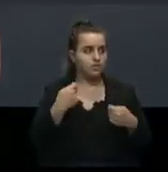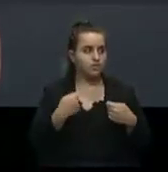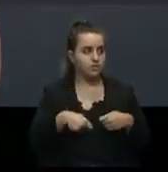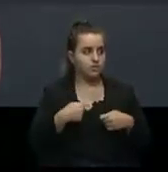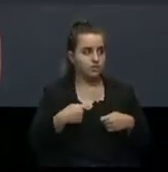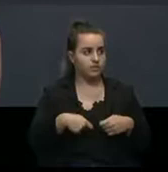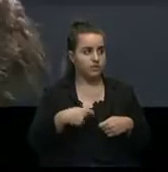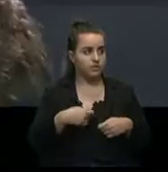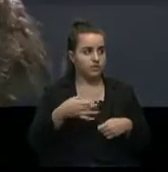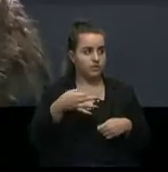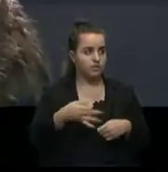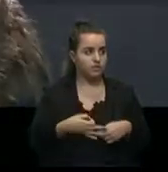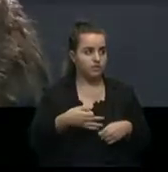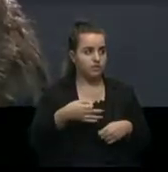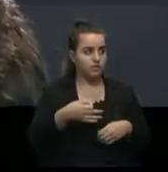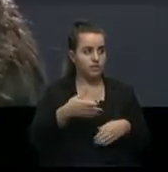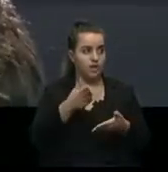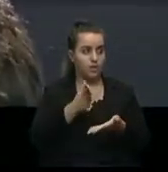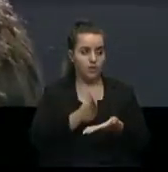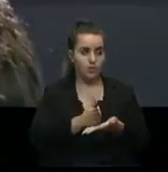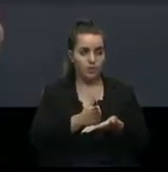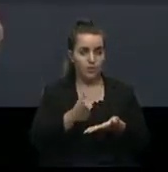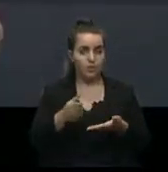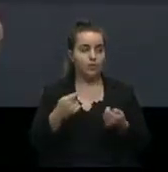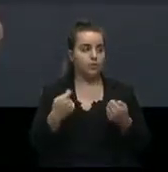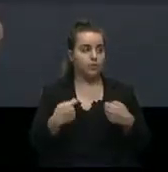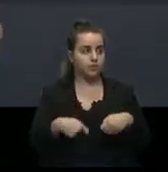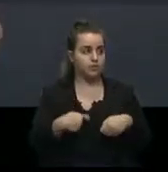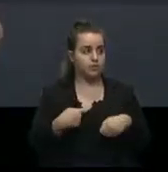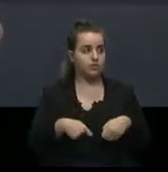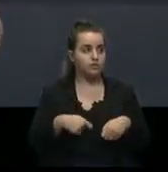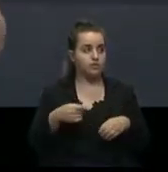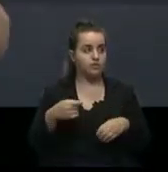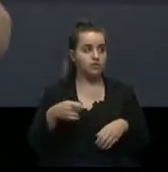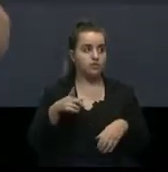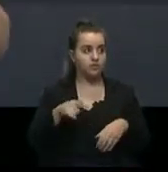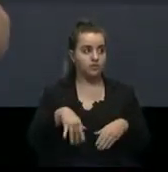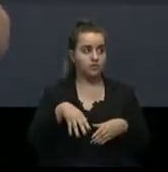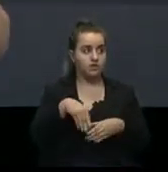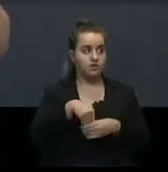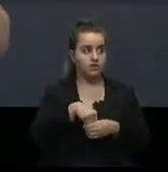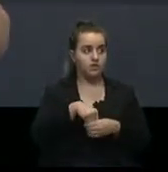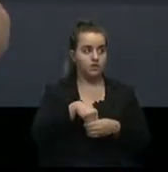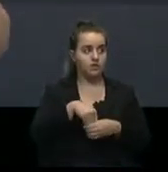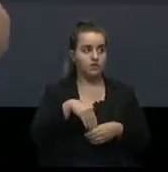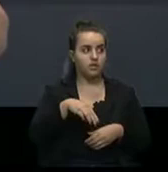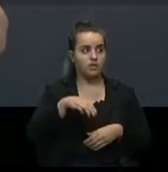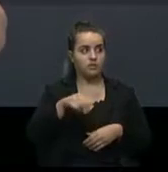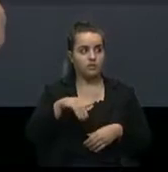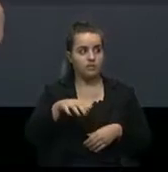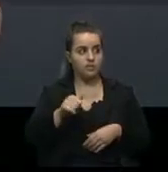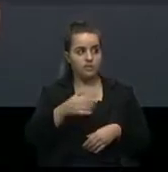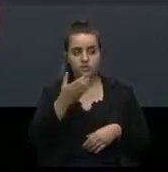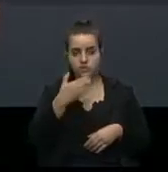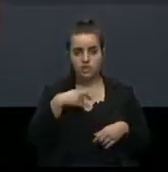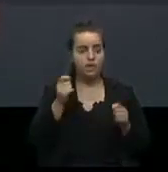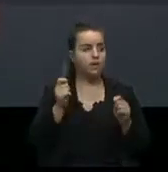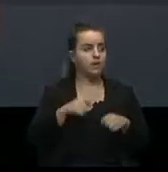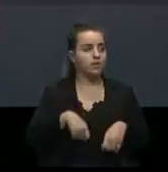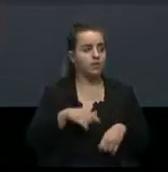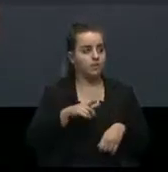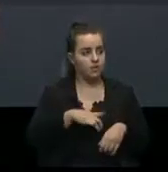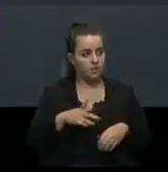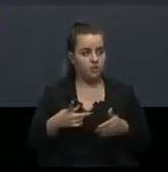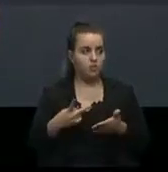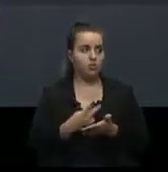bem no meio, mas desde que ele acerte a maçã e não fora de sua borda, eu já ficaria muito feliz. Então ele pode ter uma pequena margem